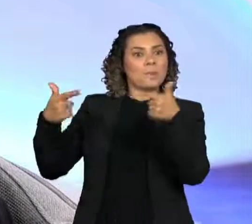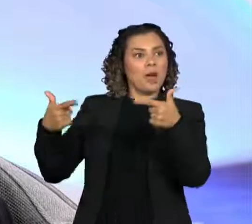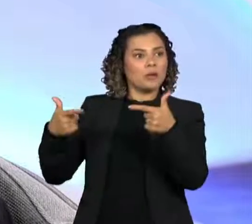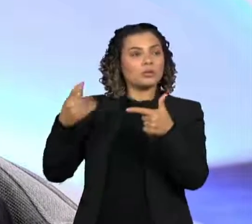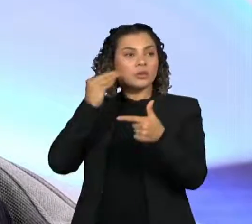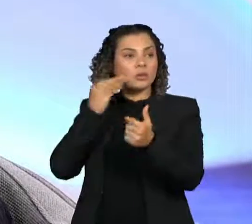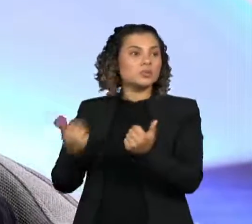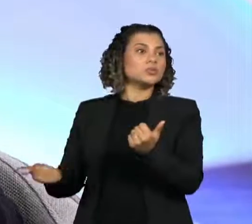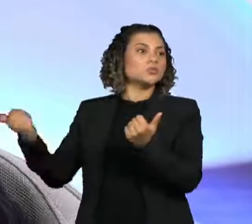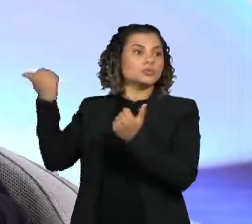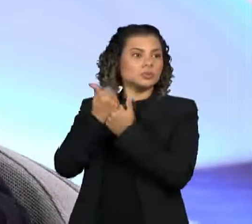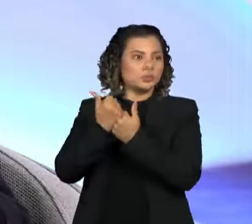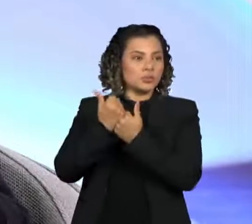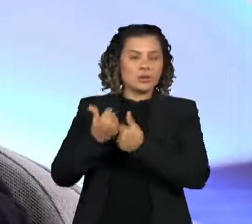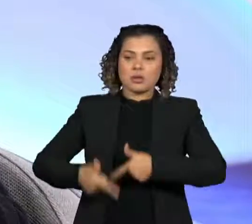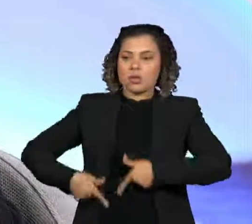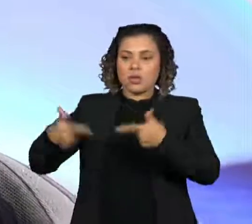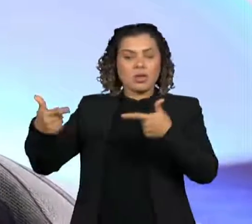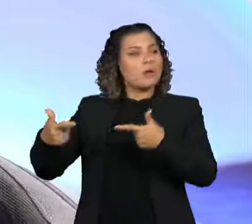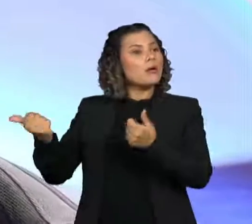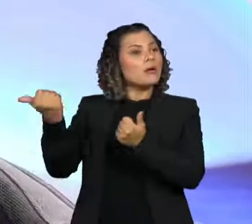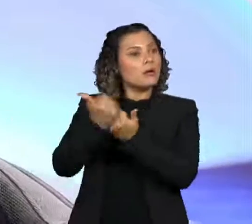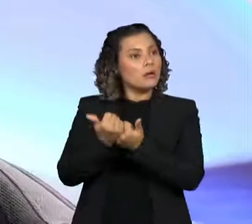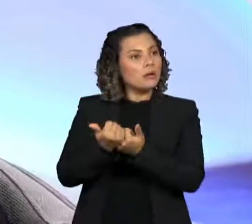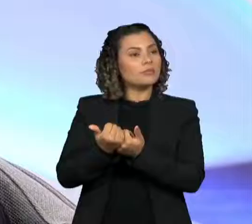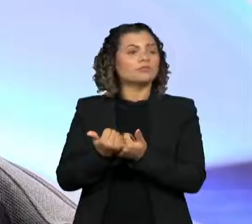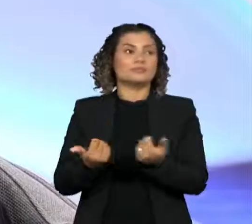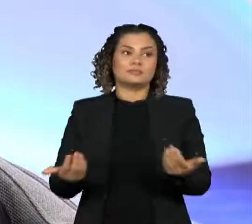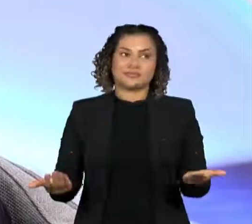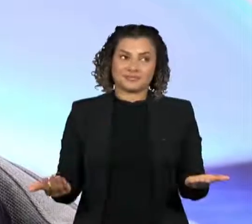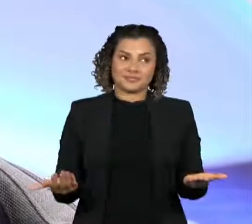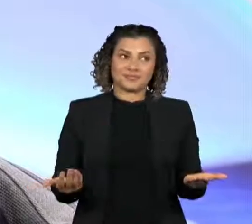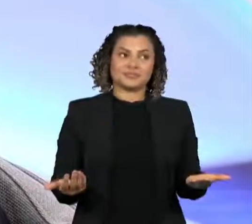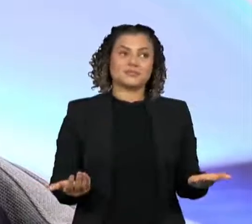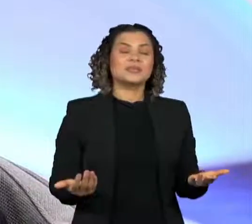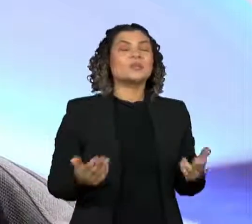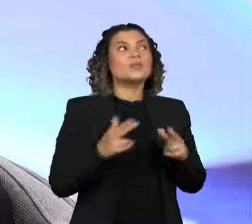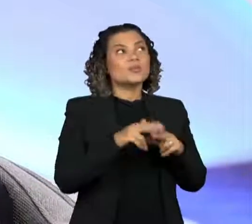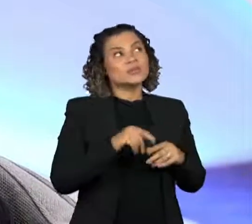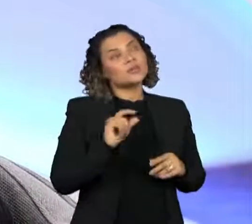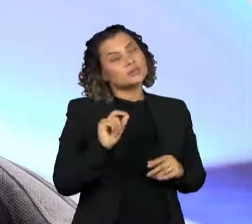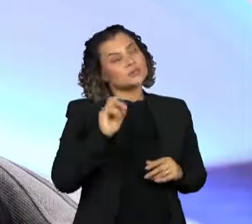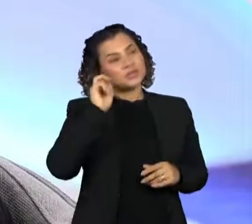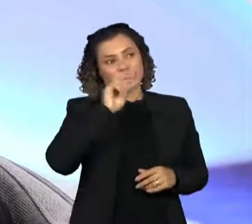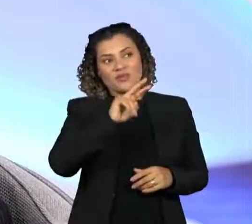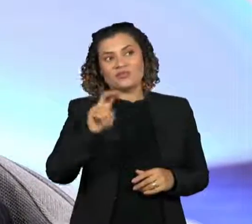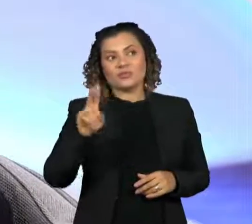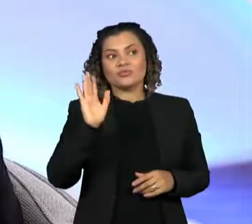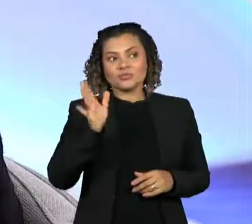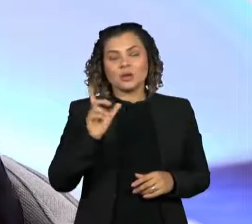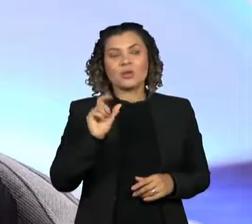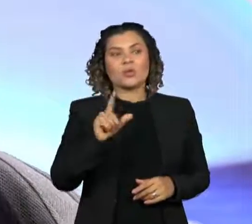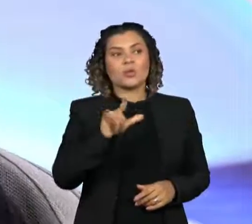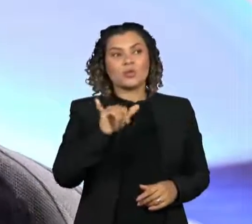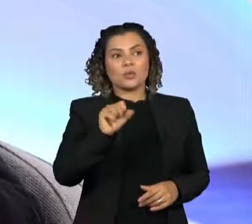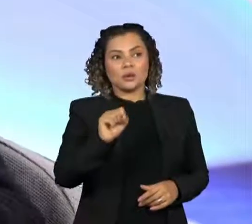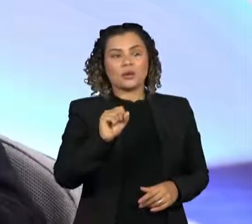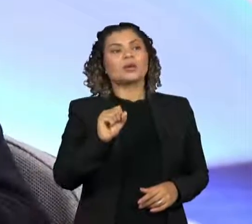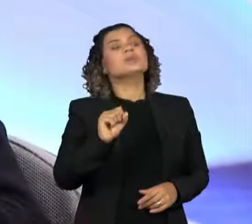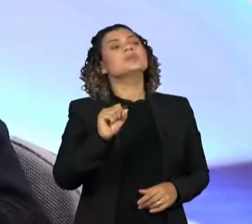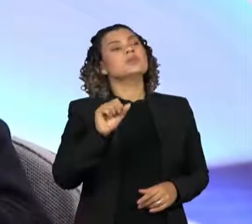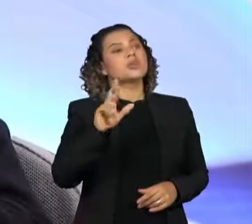tentando substituí-los e manter a chama acesa. Então, você já vê lá em Lucas do Rio Verde,